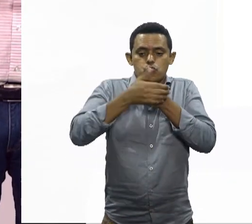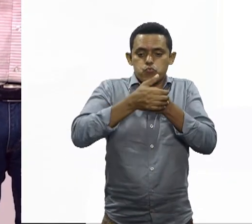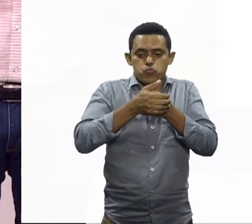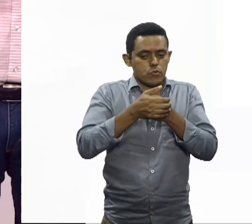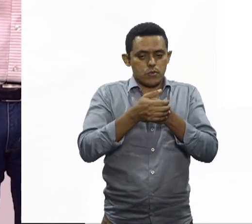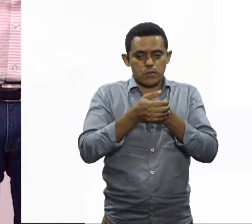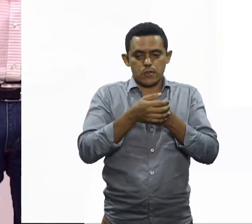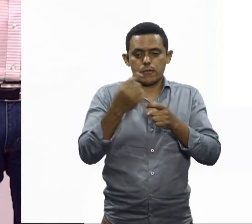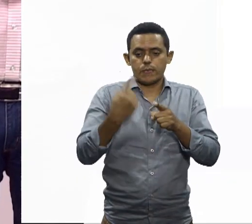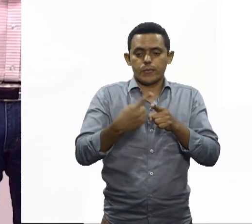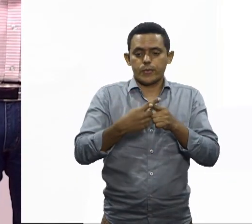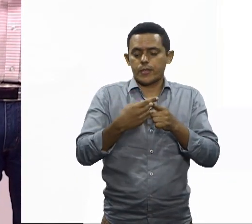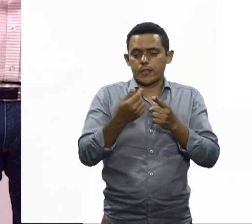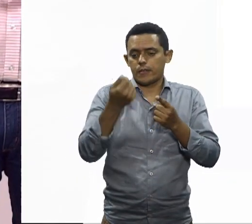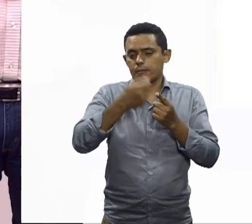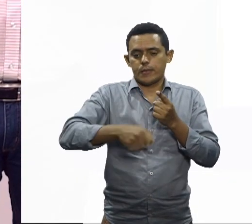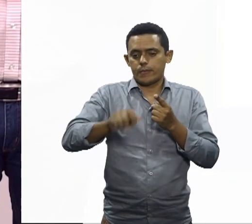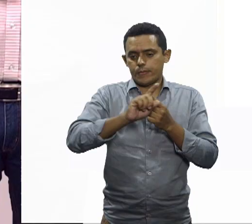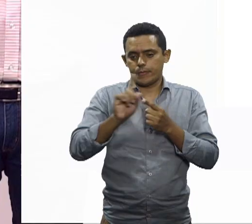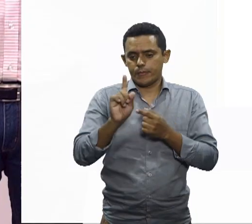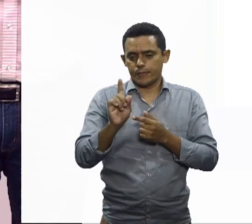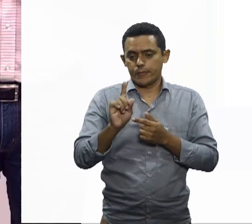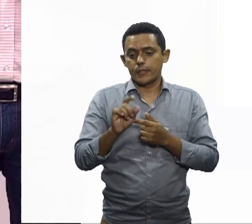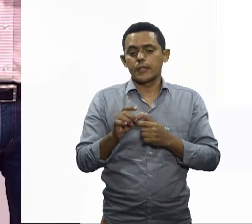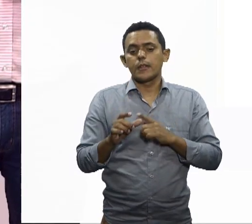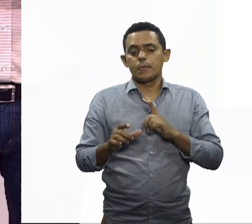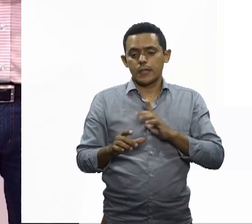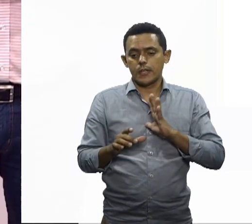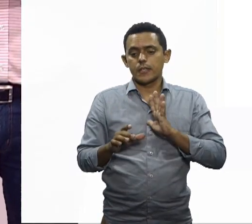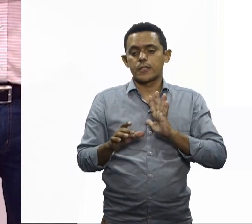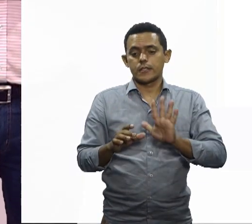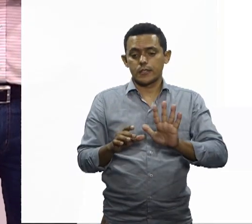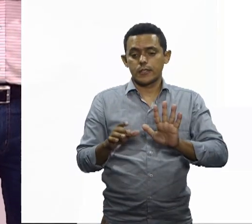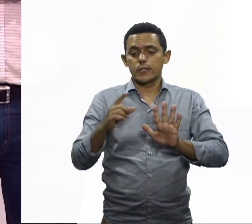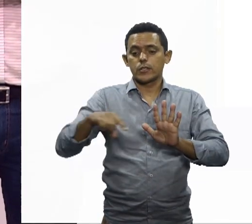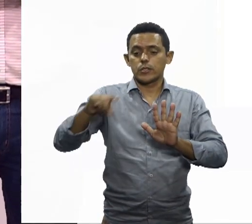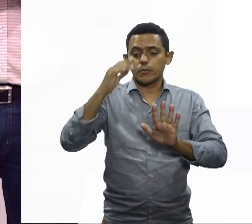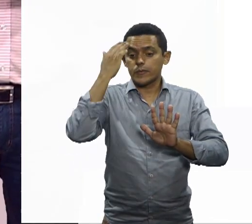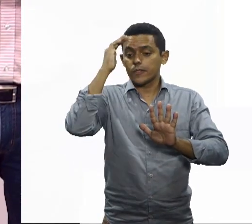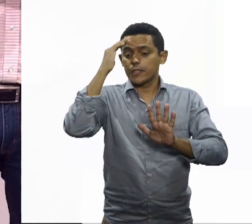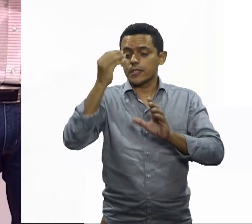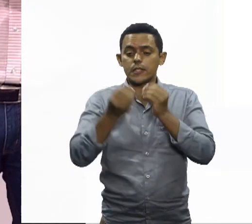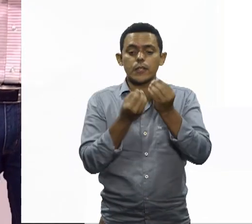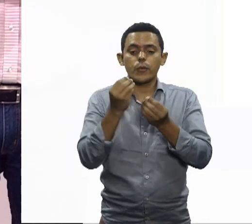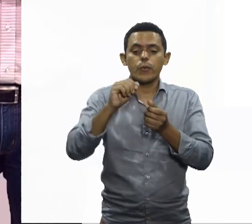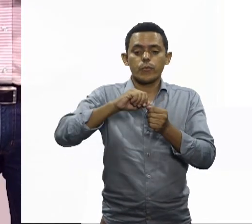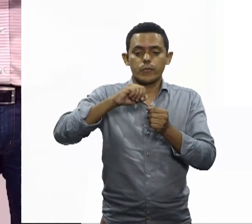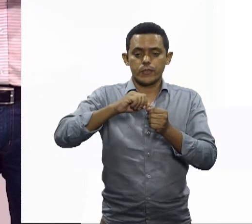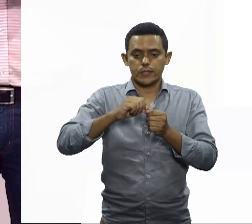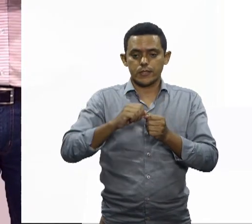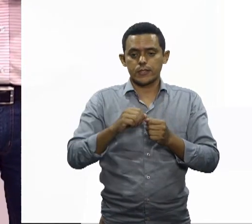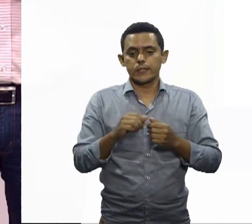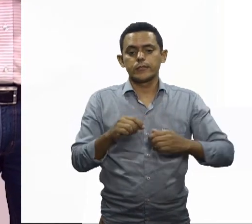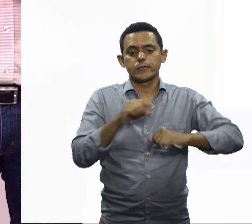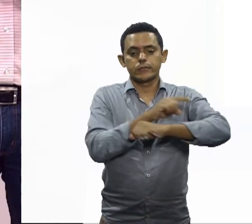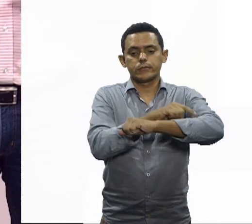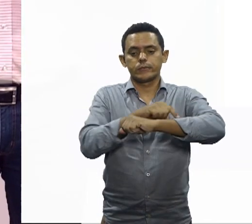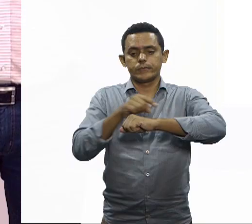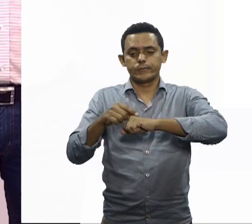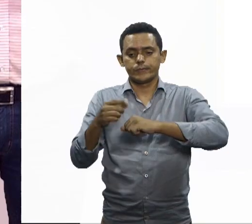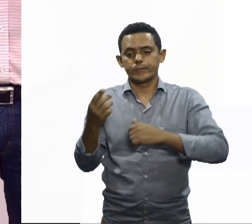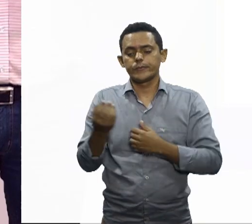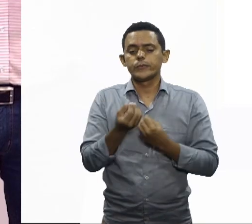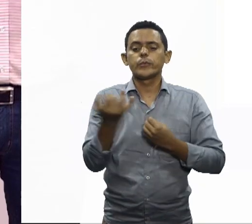não é um número decimal. Então, olha lá, pessoal. Quantas casas eu vou andar para a direita, já que a seta está indo para a direita? Olha